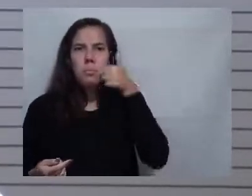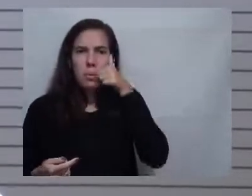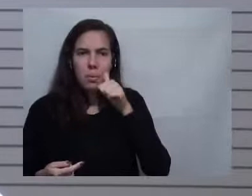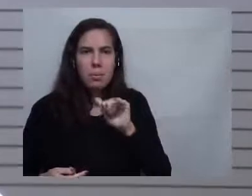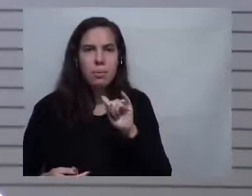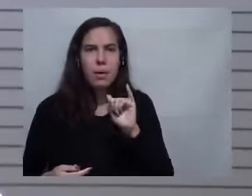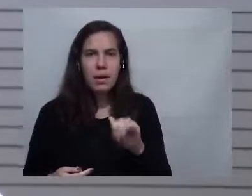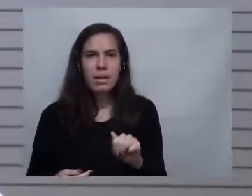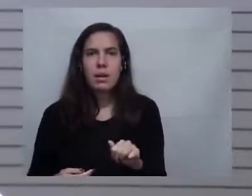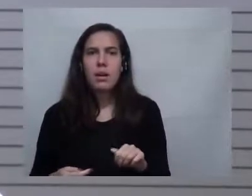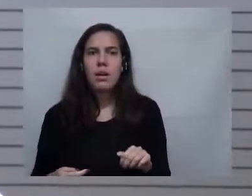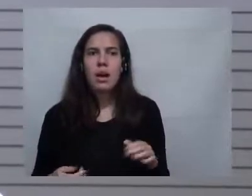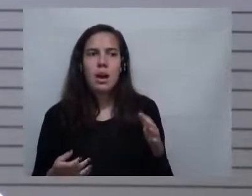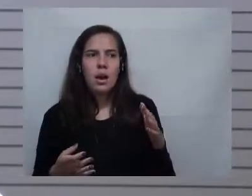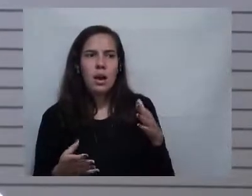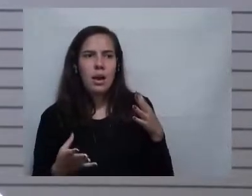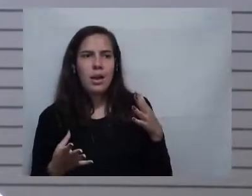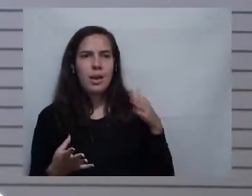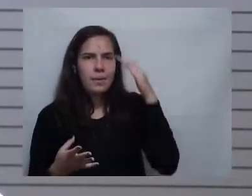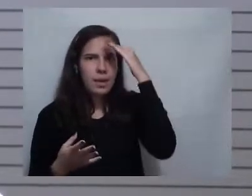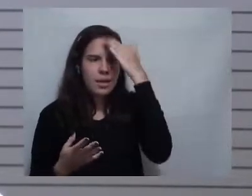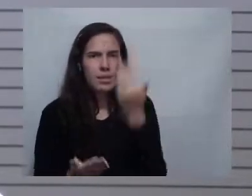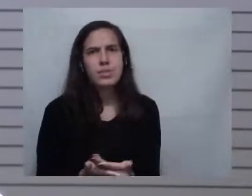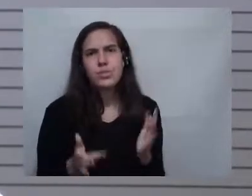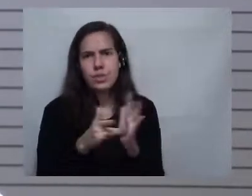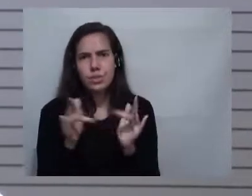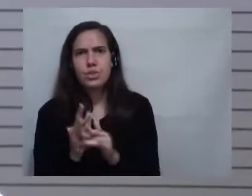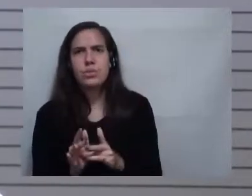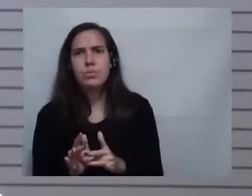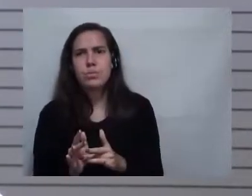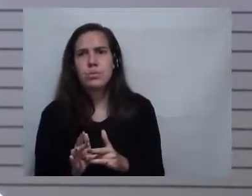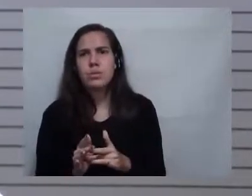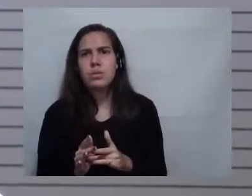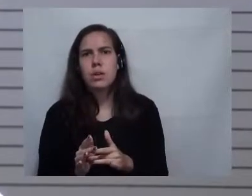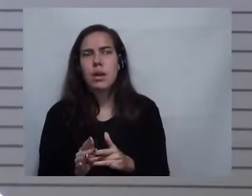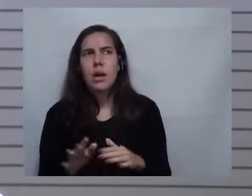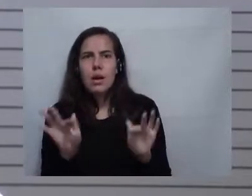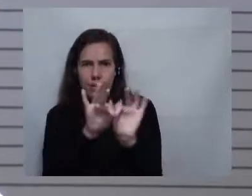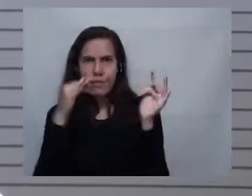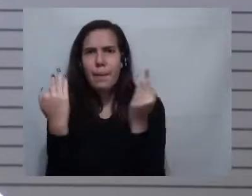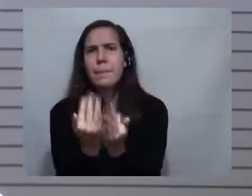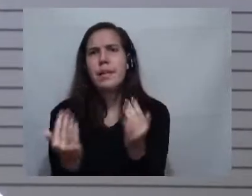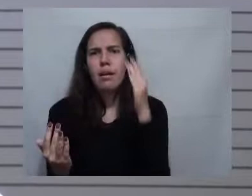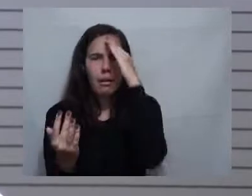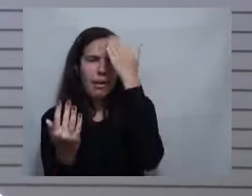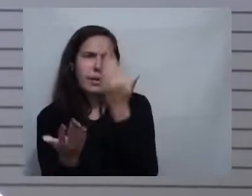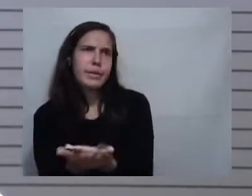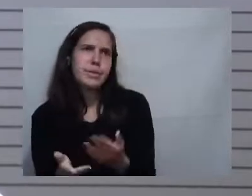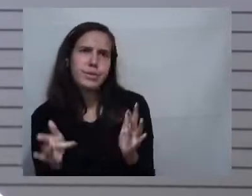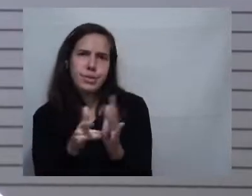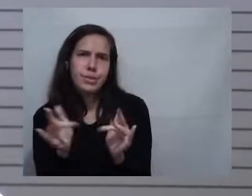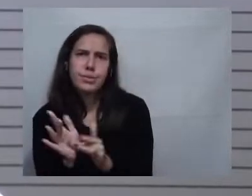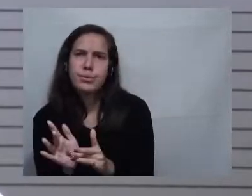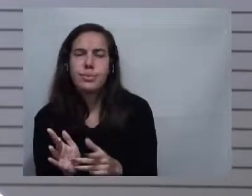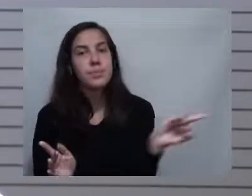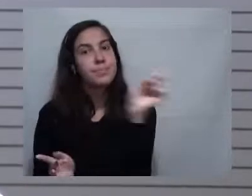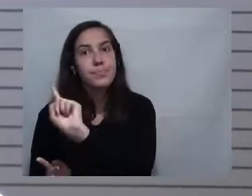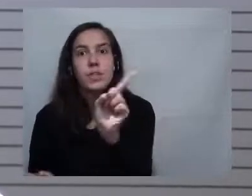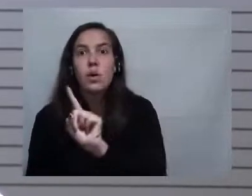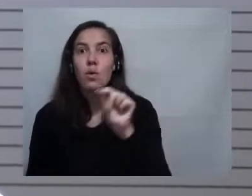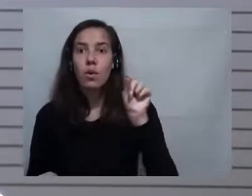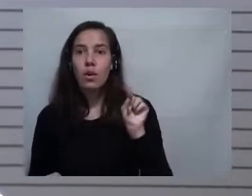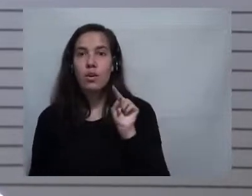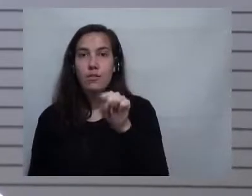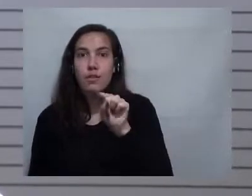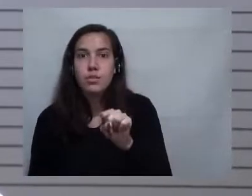eu vou negar que tem me faz bem É a minha religião religião dos meus pais você não tá aqui por isso